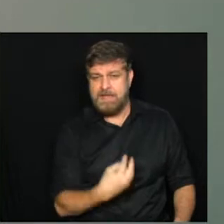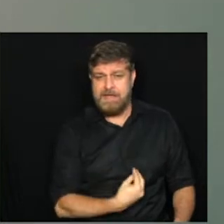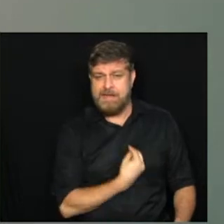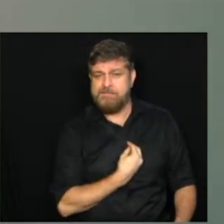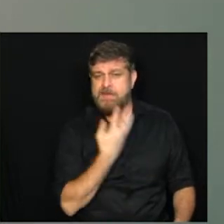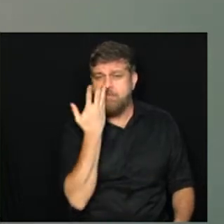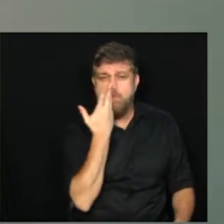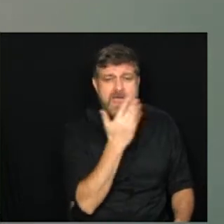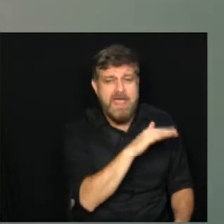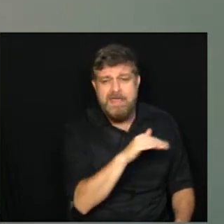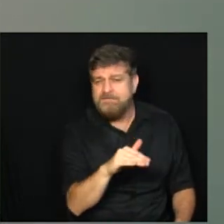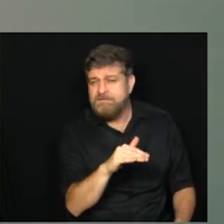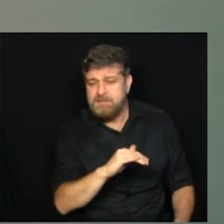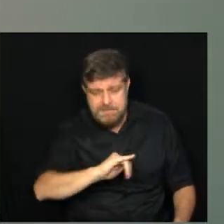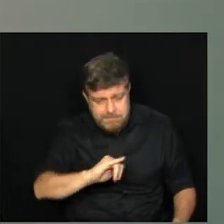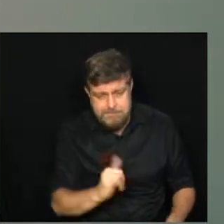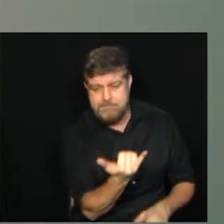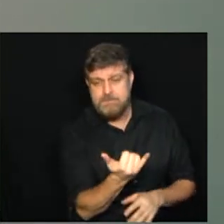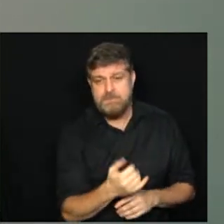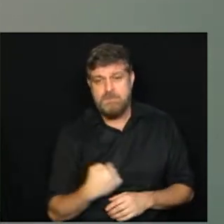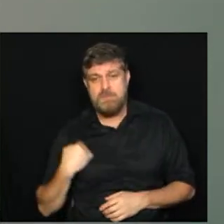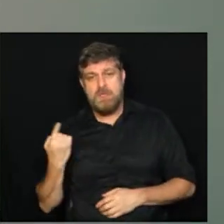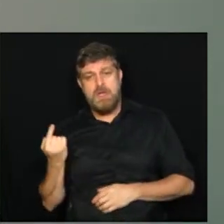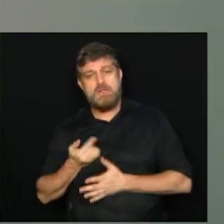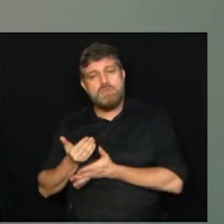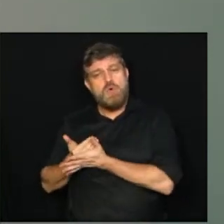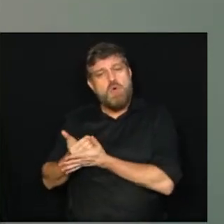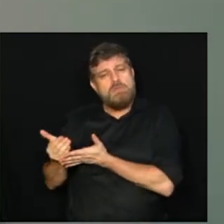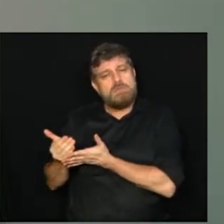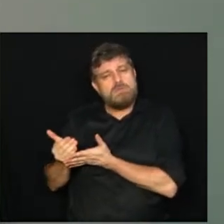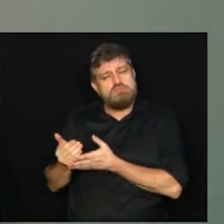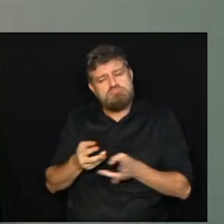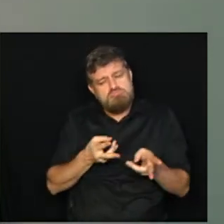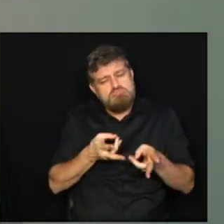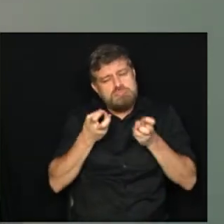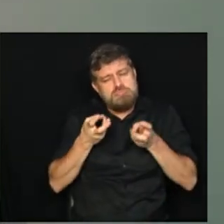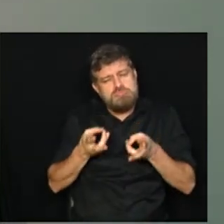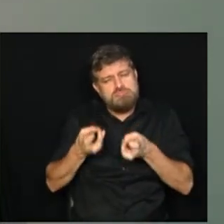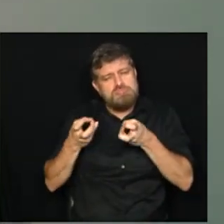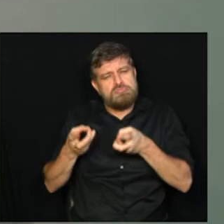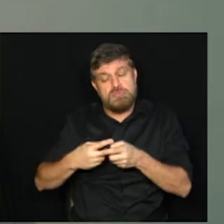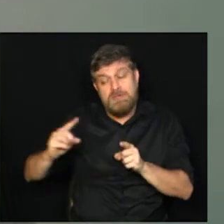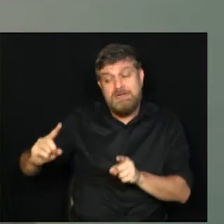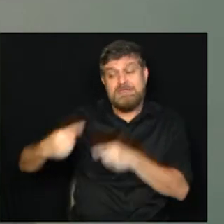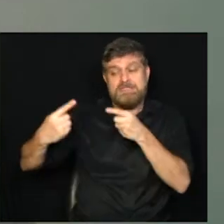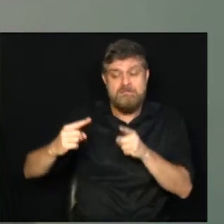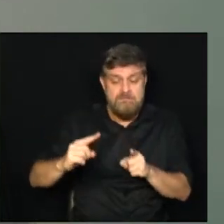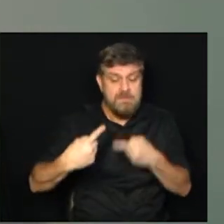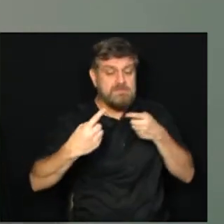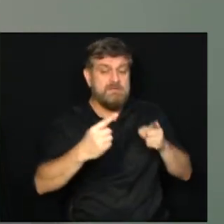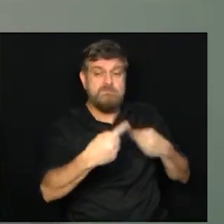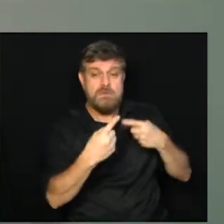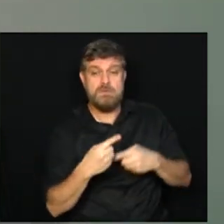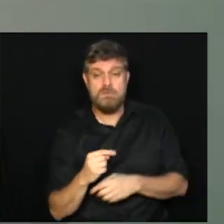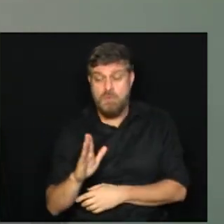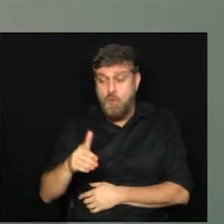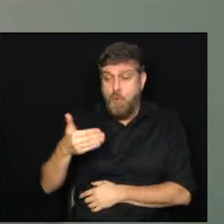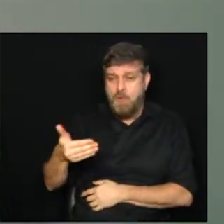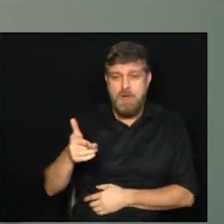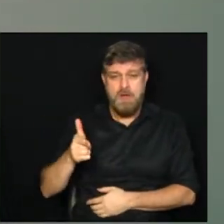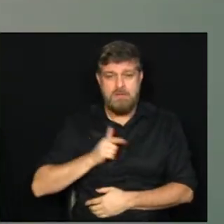delas. E a gente começou a ver quais desafios a gente tem. É o